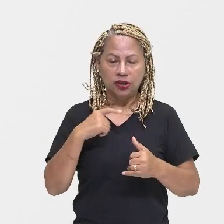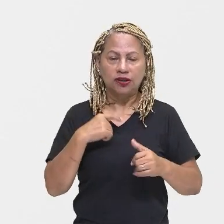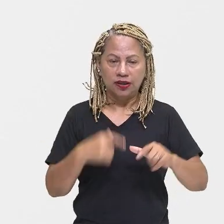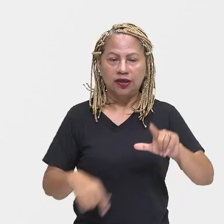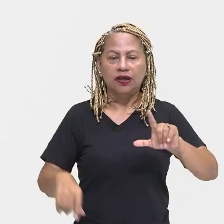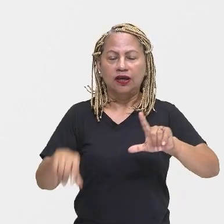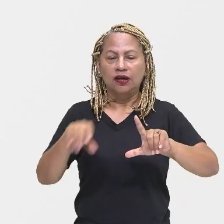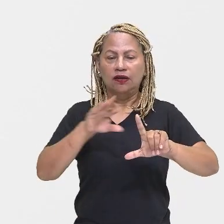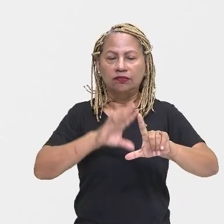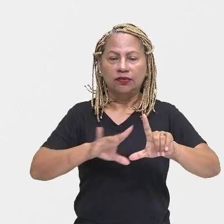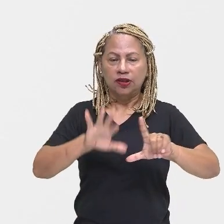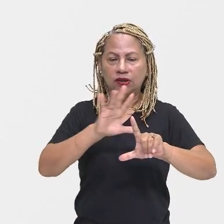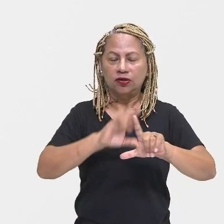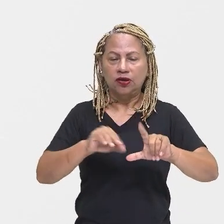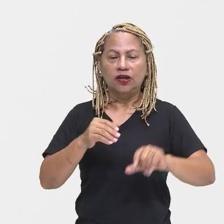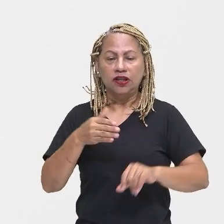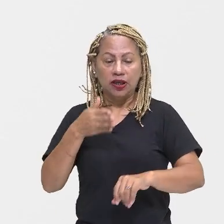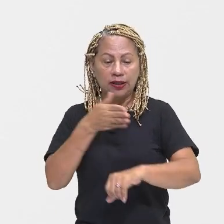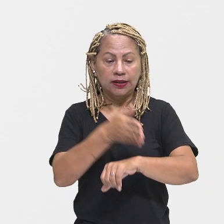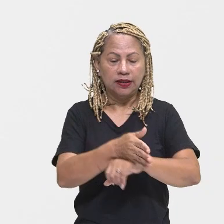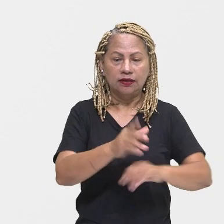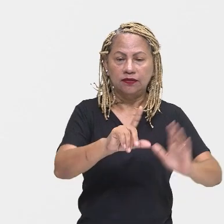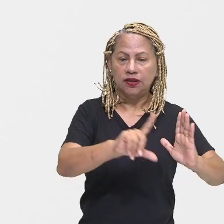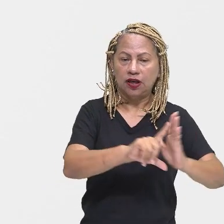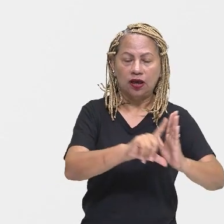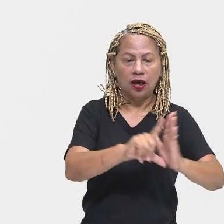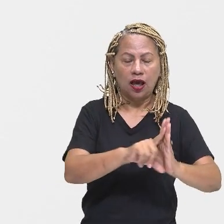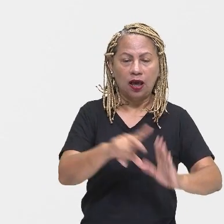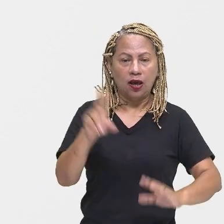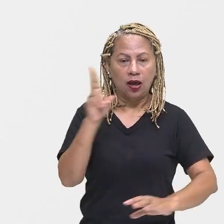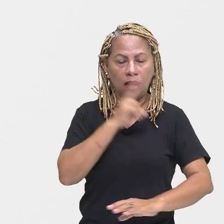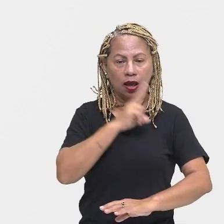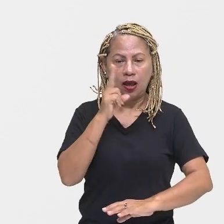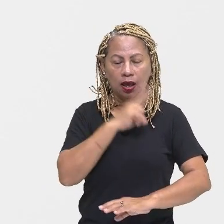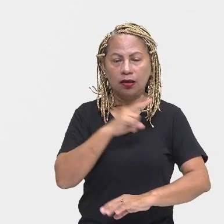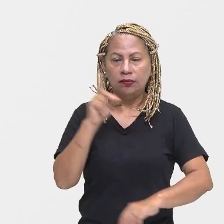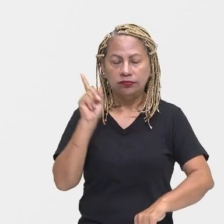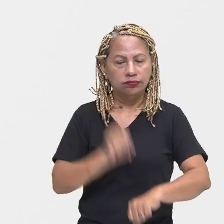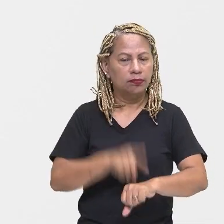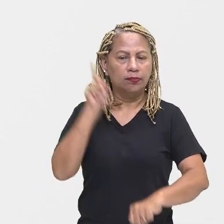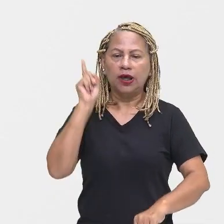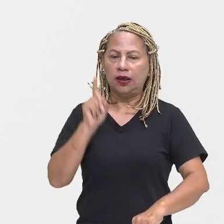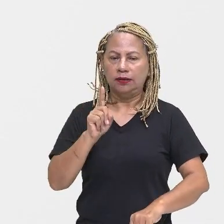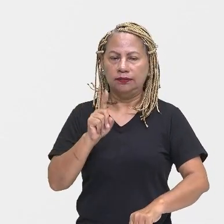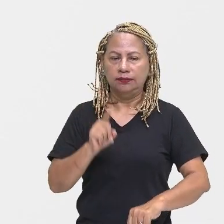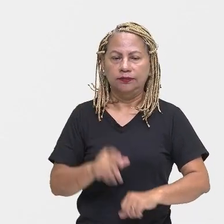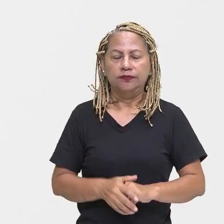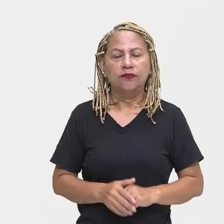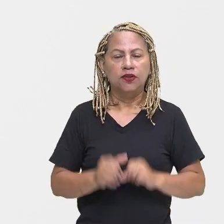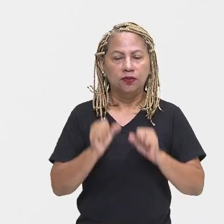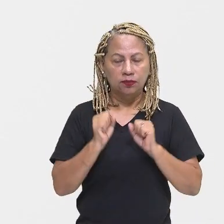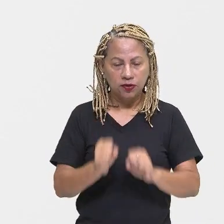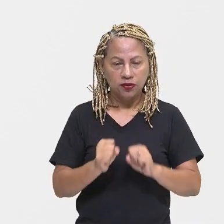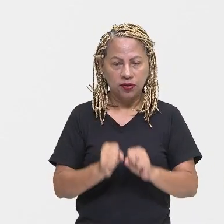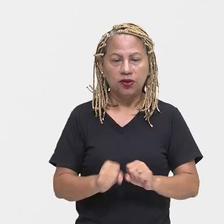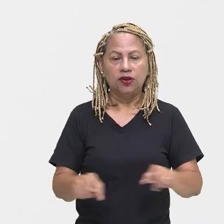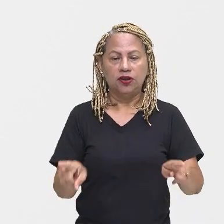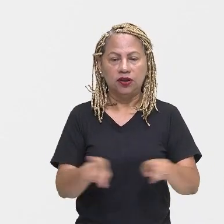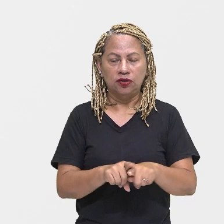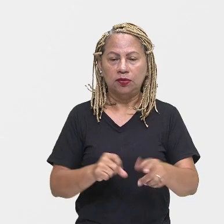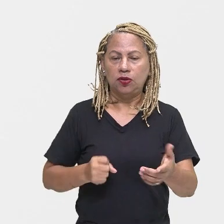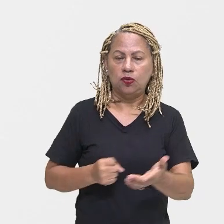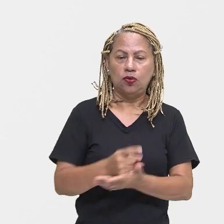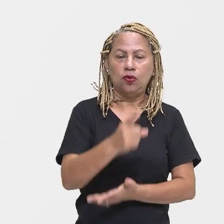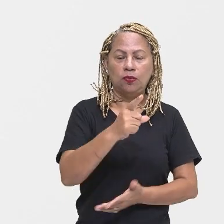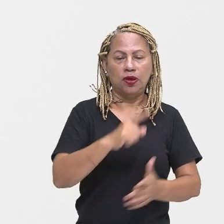para seções da loja real, né? Seções da loja online de verdade mesmo da Renner, e poderia efetivar uma compra,